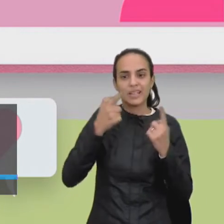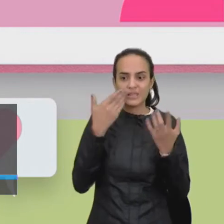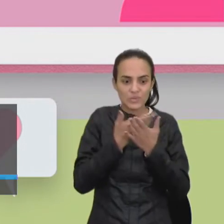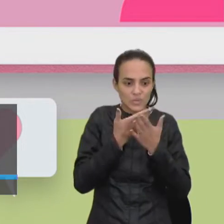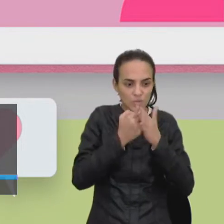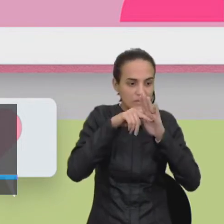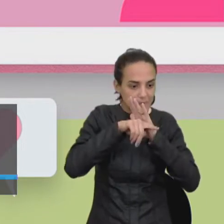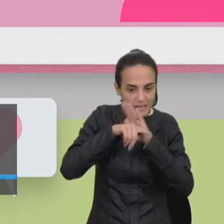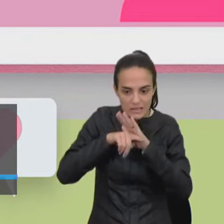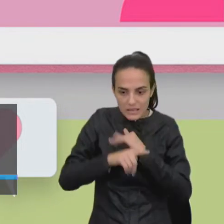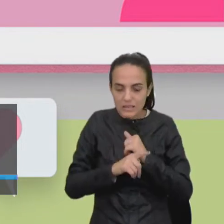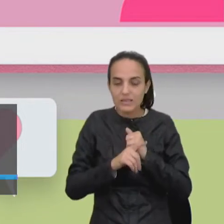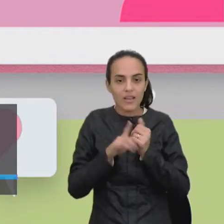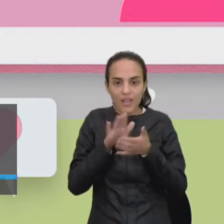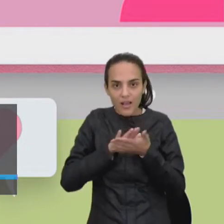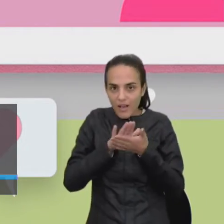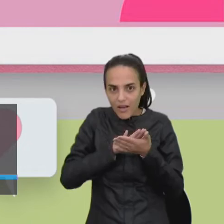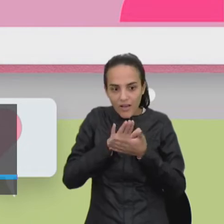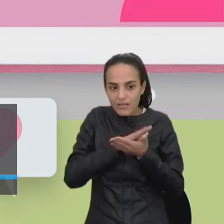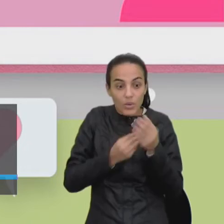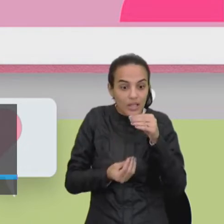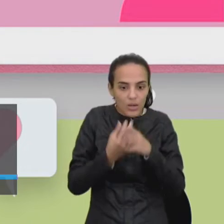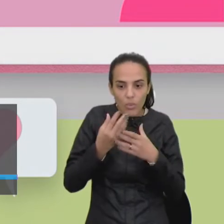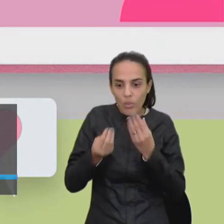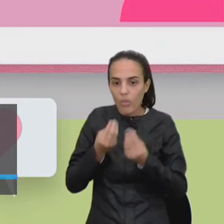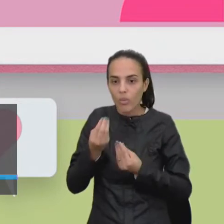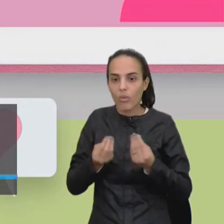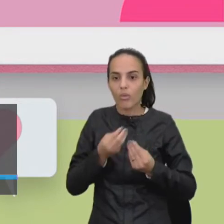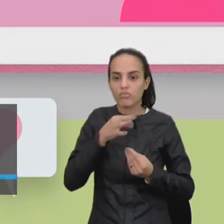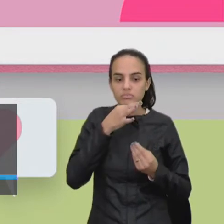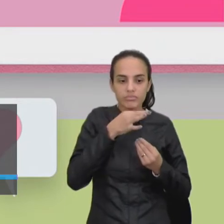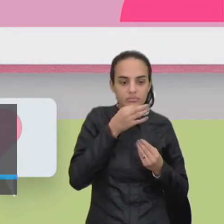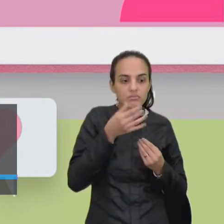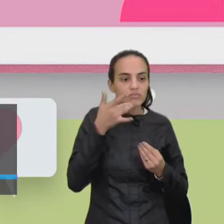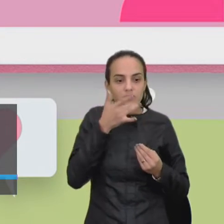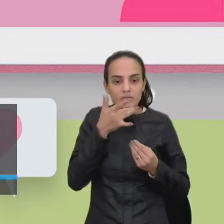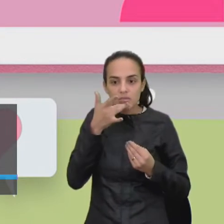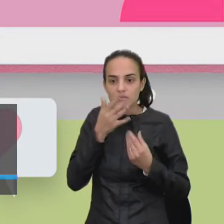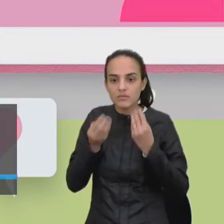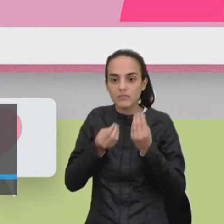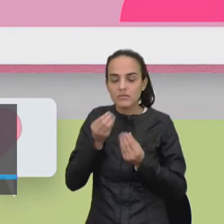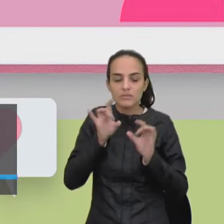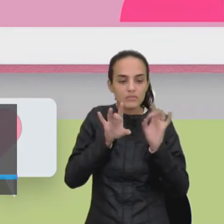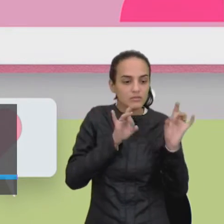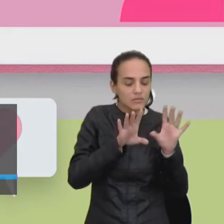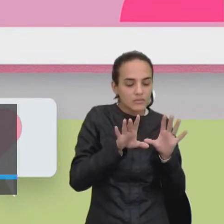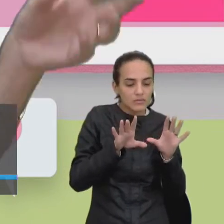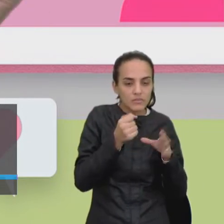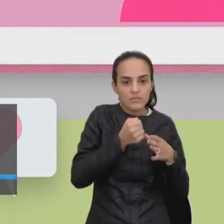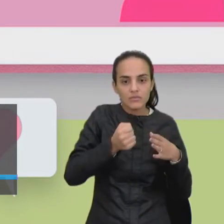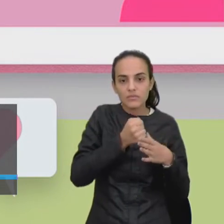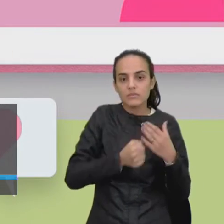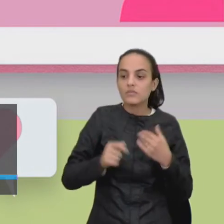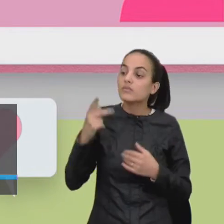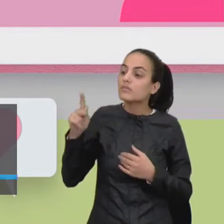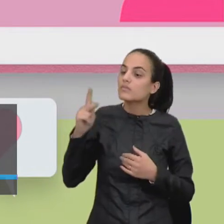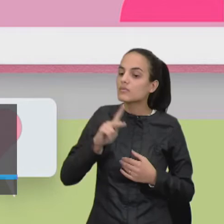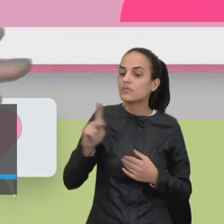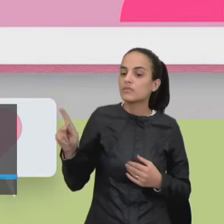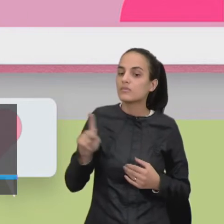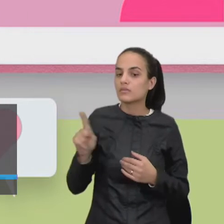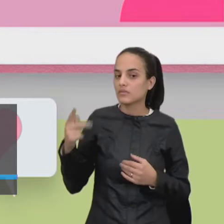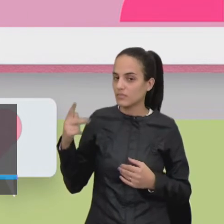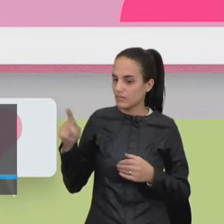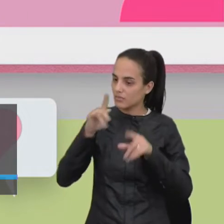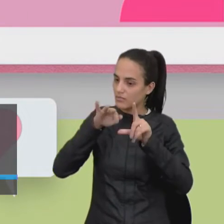as pesquisas, os pratos, as origens, né? Como o paladar vai ser afetado com cada intencionalidade. E você, Pro Fernanda, você seria uma